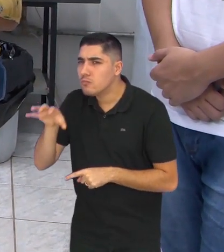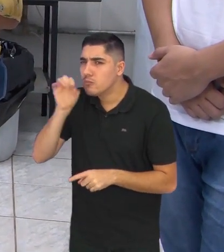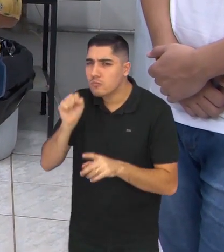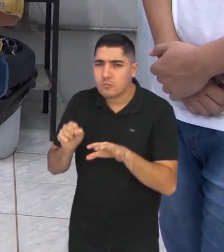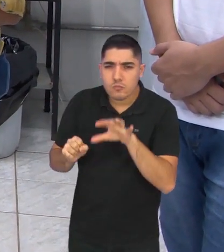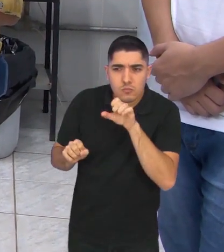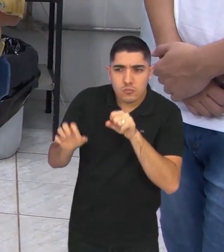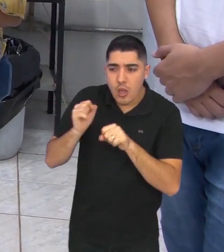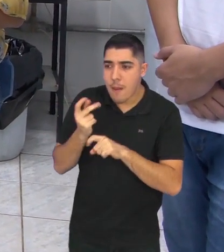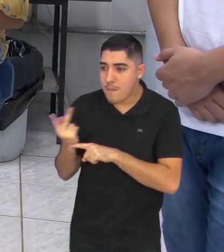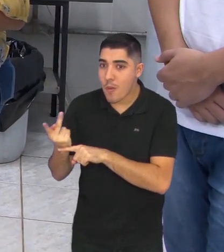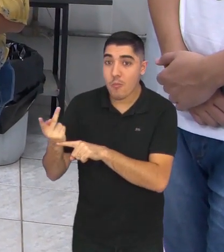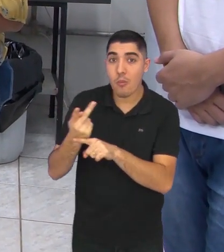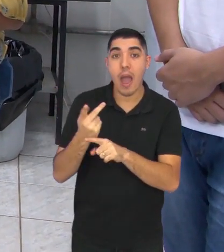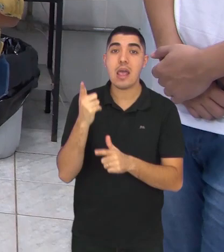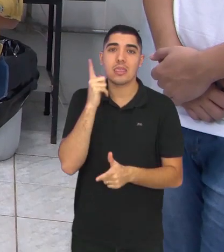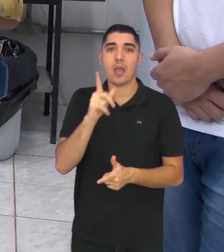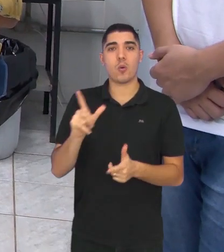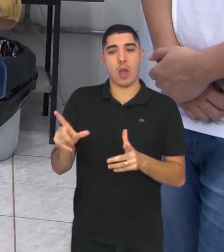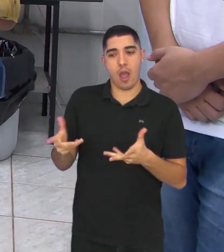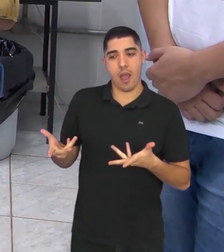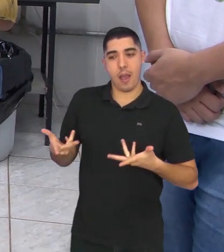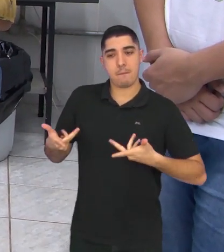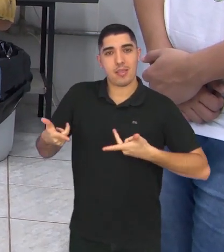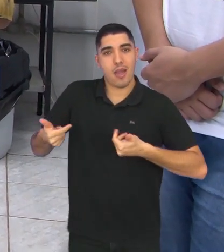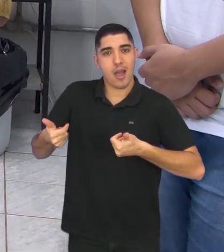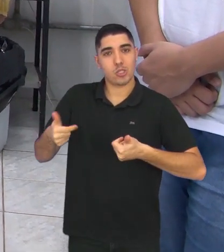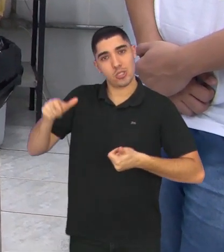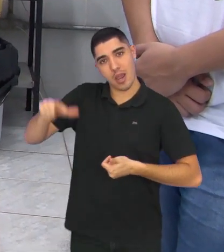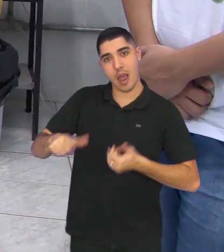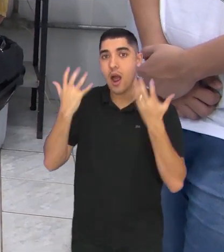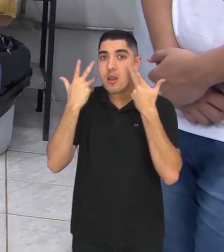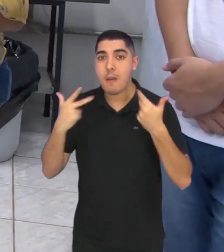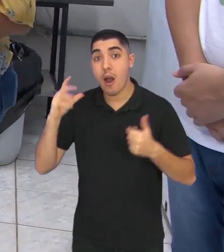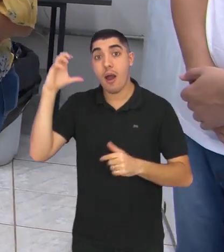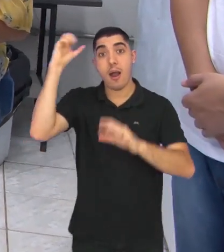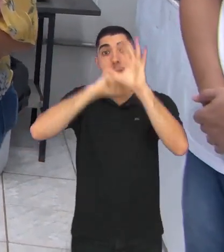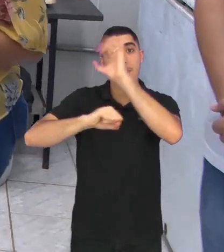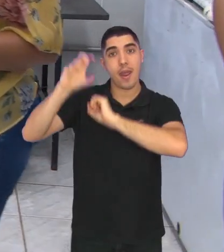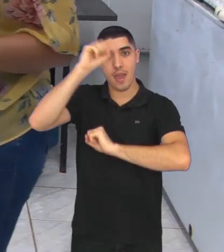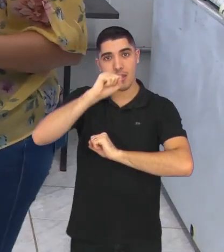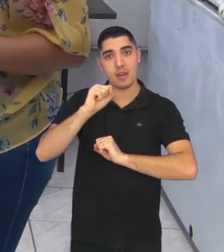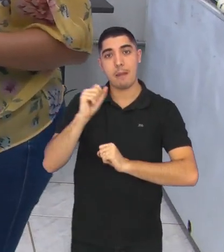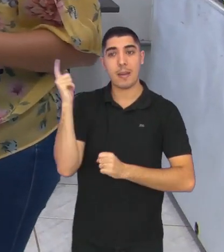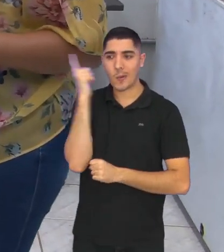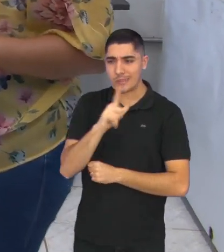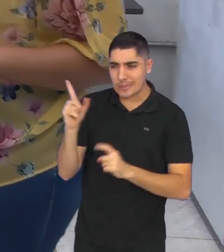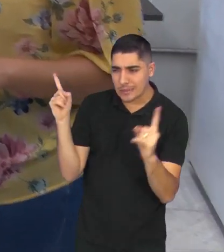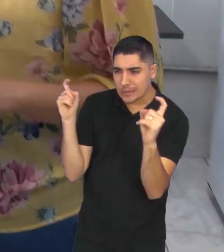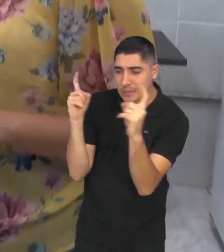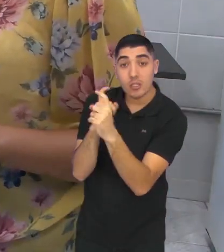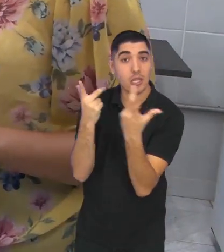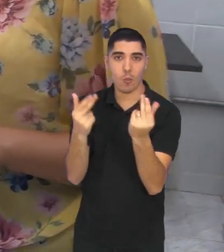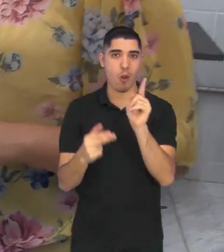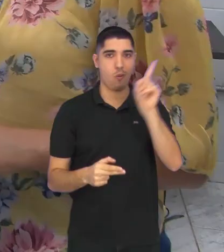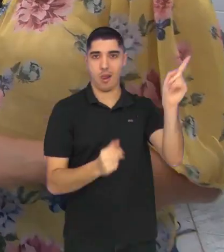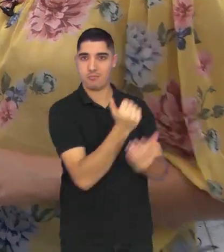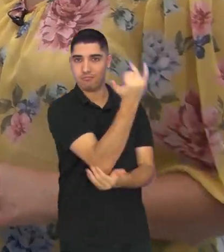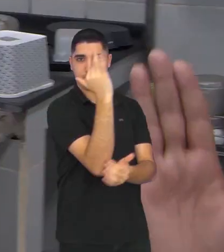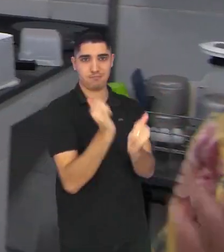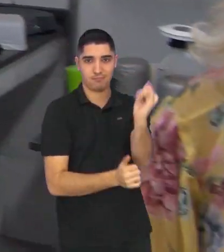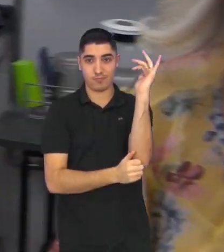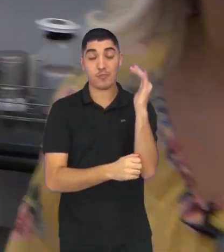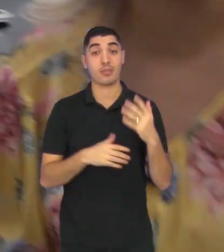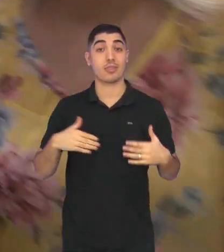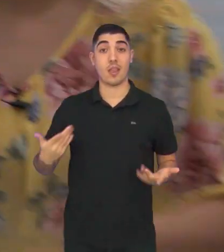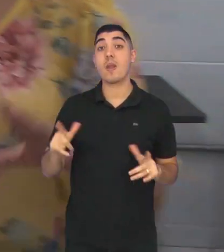Mas também para ele ficar com habilidade de procurar, de forragear, de fazer tudo com mais dificuldade que a natureza promove,